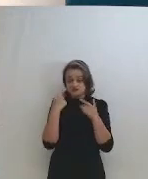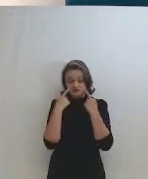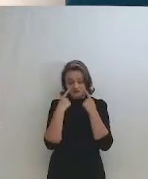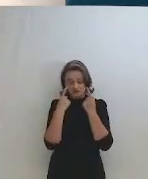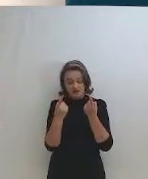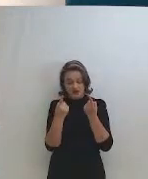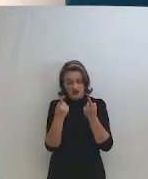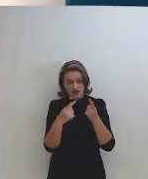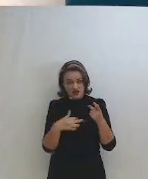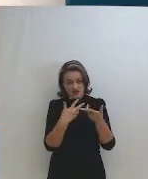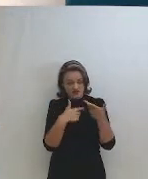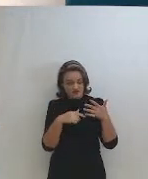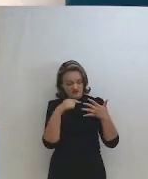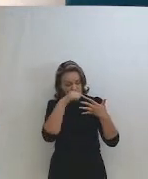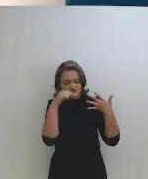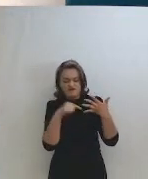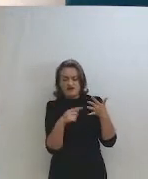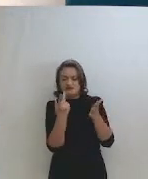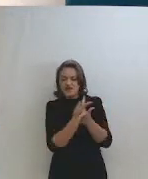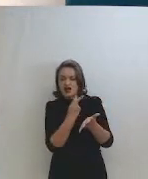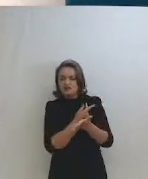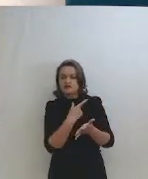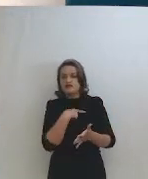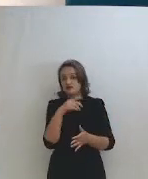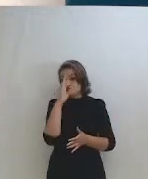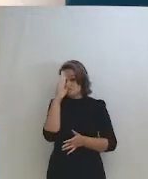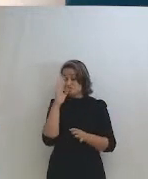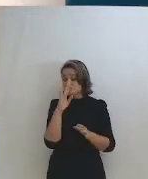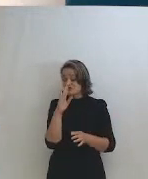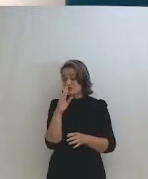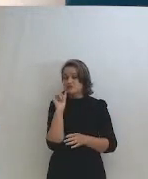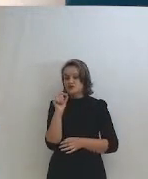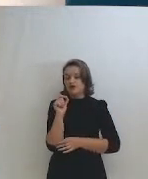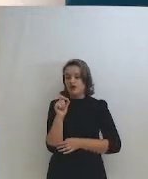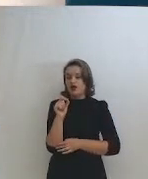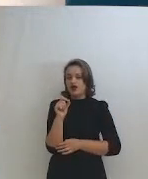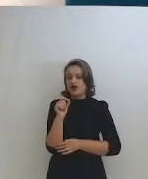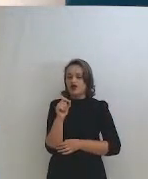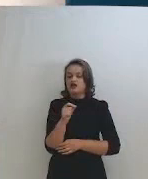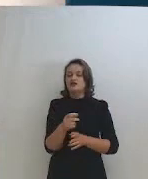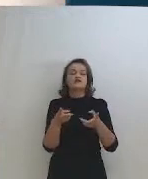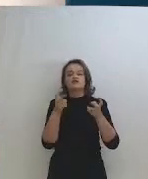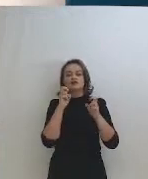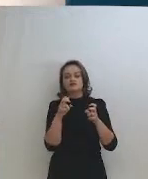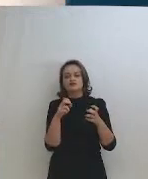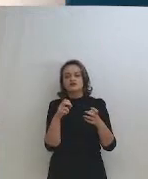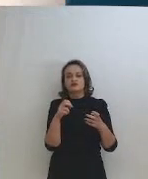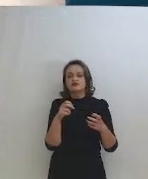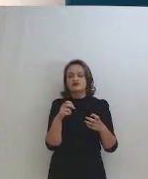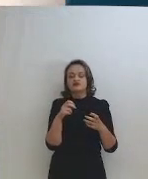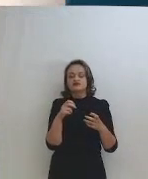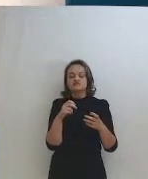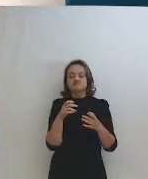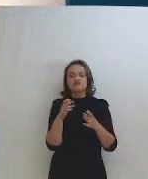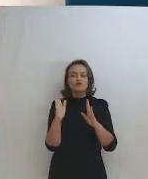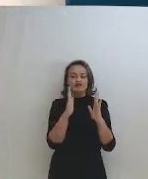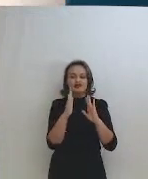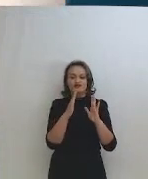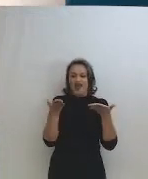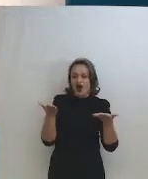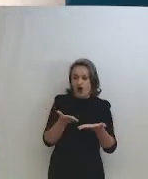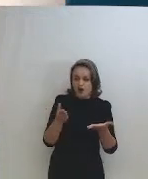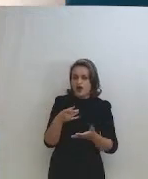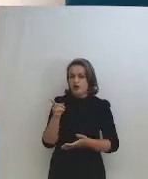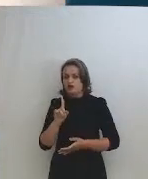contextos, principalmente, excelências, quando não observa o requisito da contemporaneidade. E não sou eu que